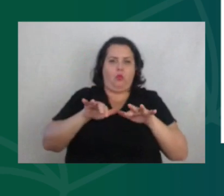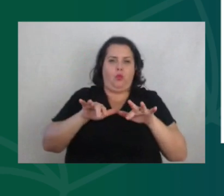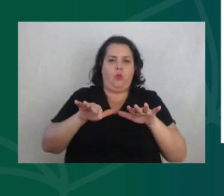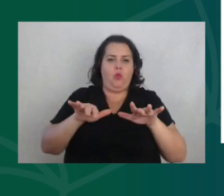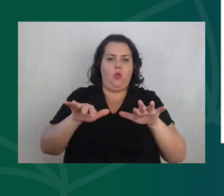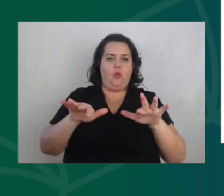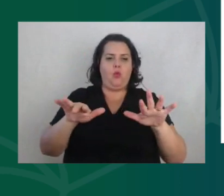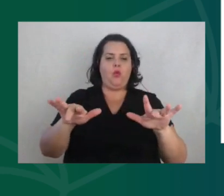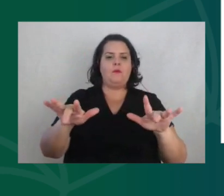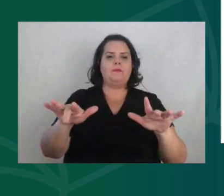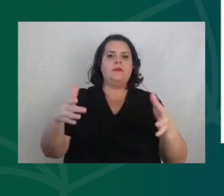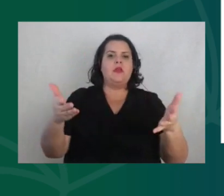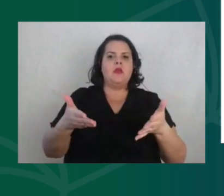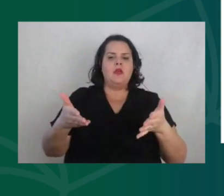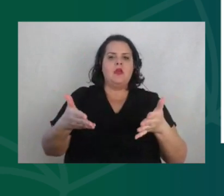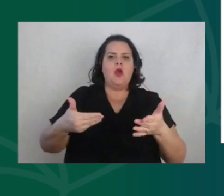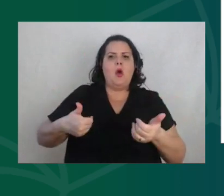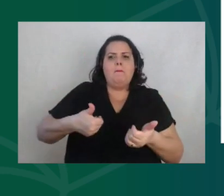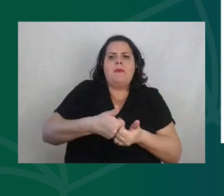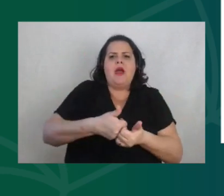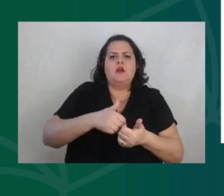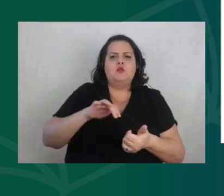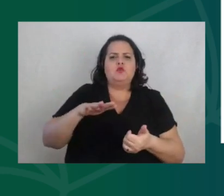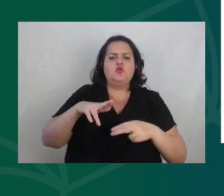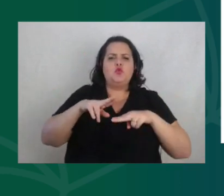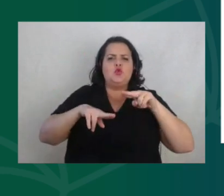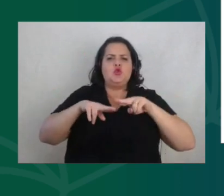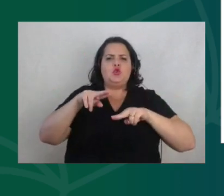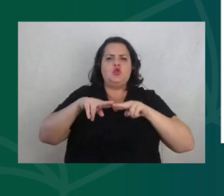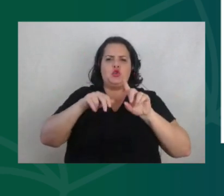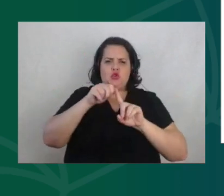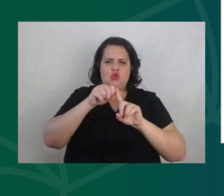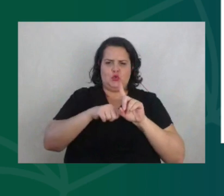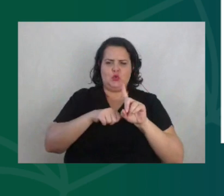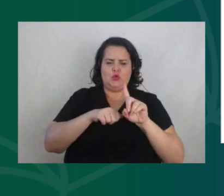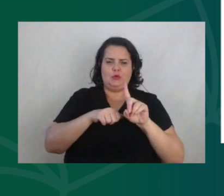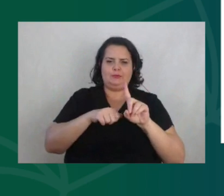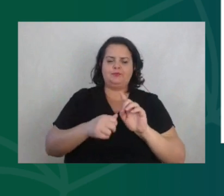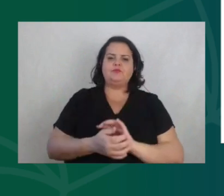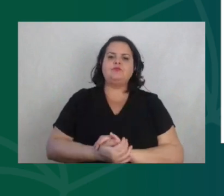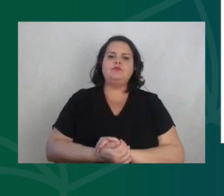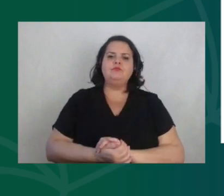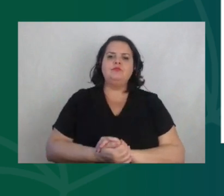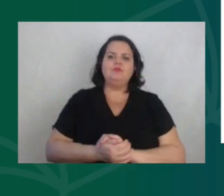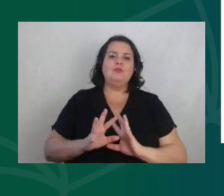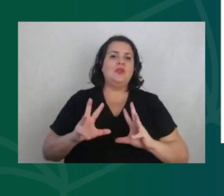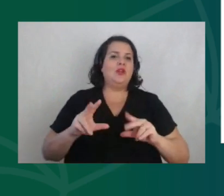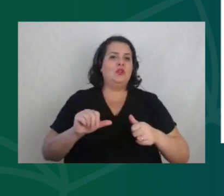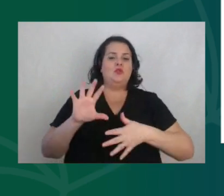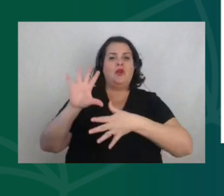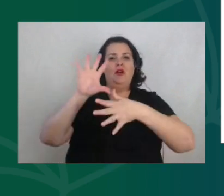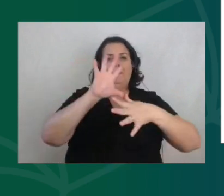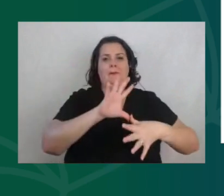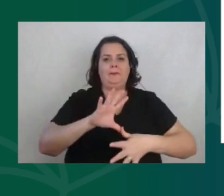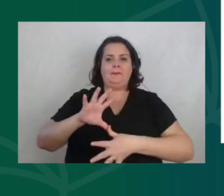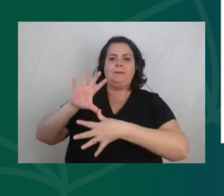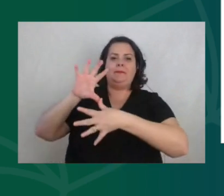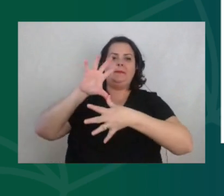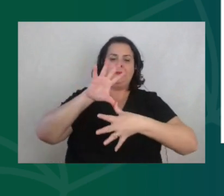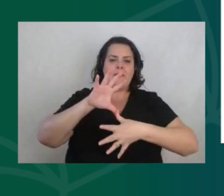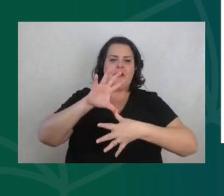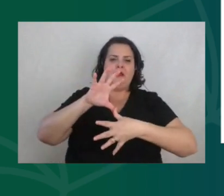mais recentemente, junho, vocês observem que fundamentalmente as Américas são acometidas,